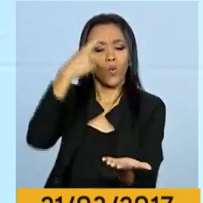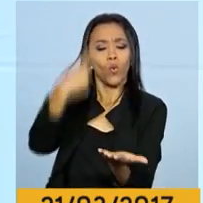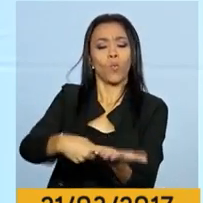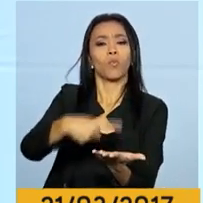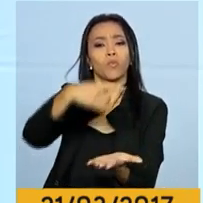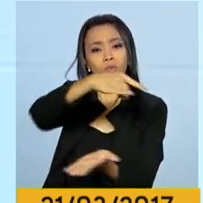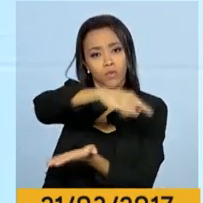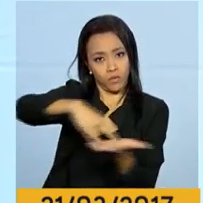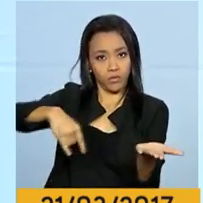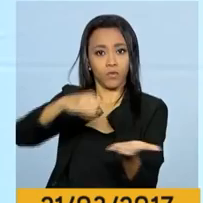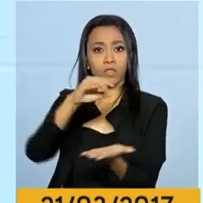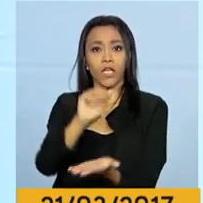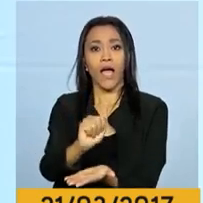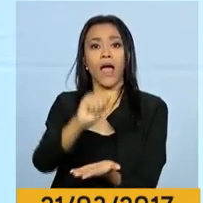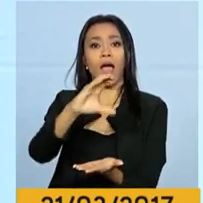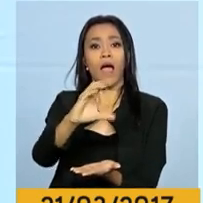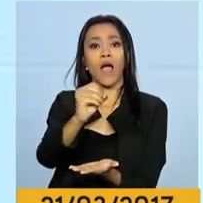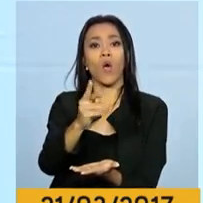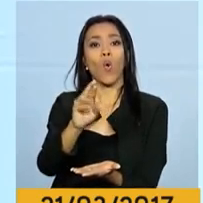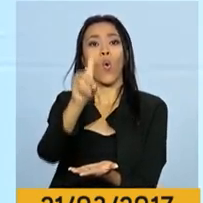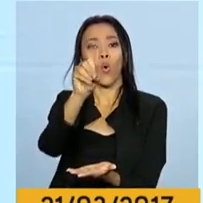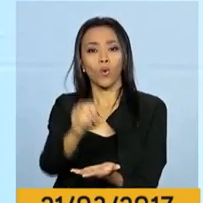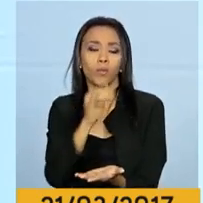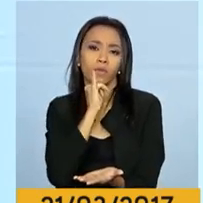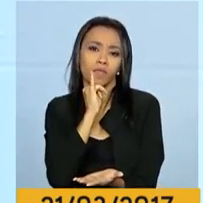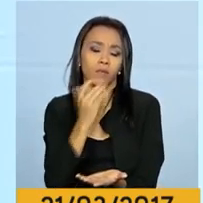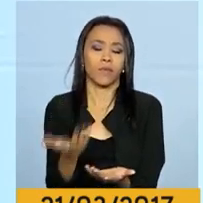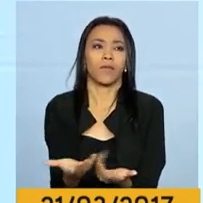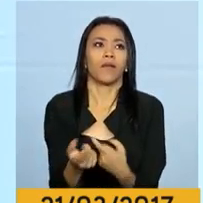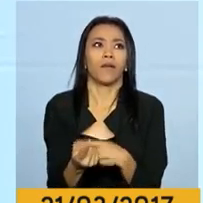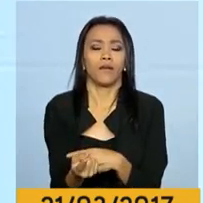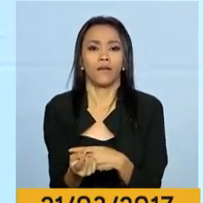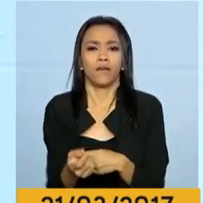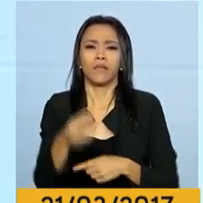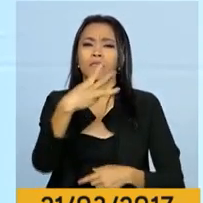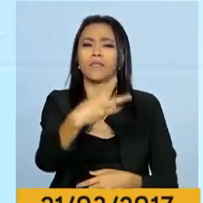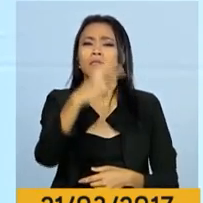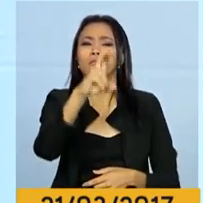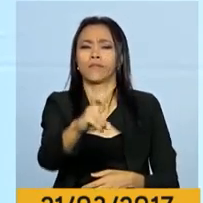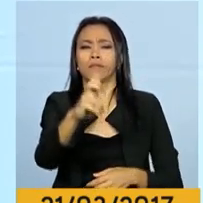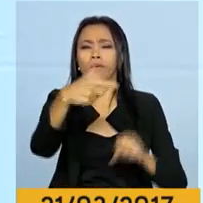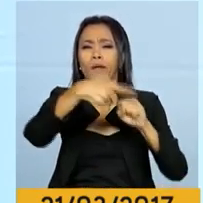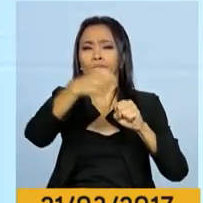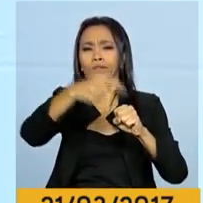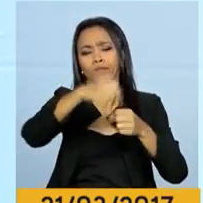a significar que você vai pegar aqueles 35 artigos,